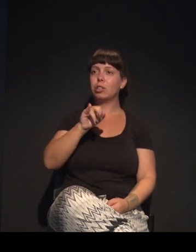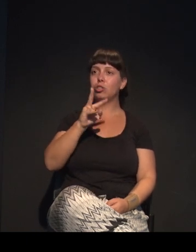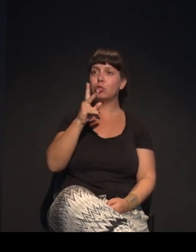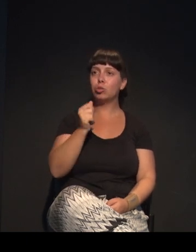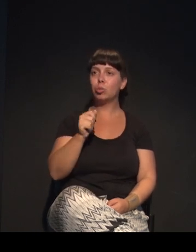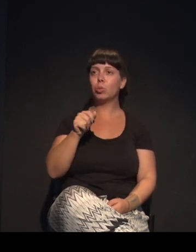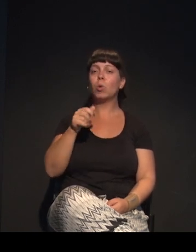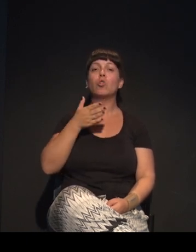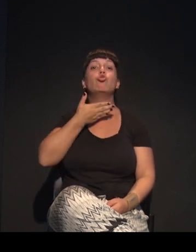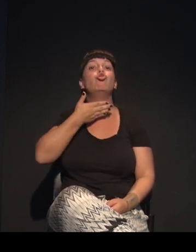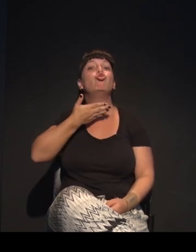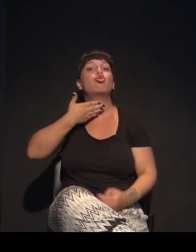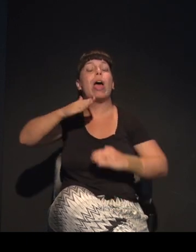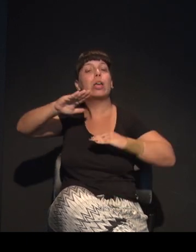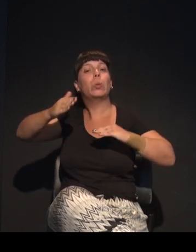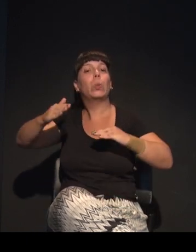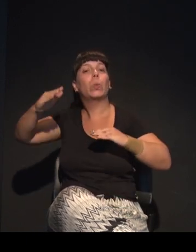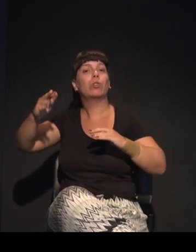mãe